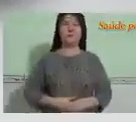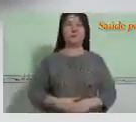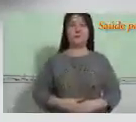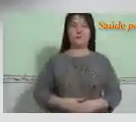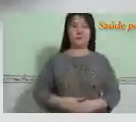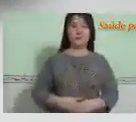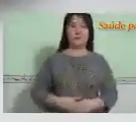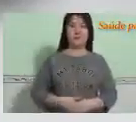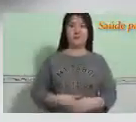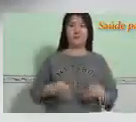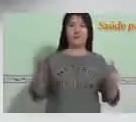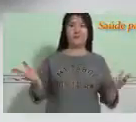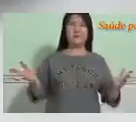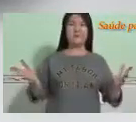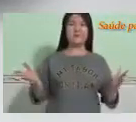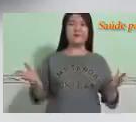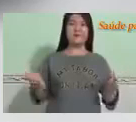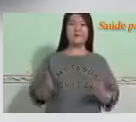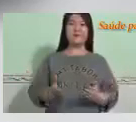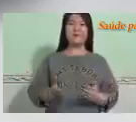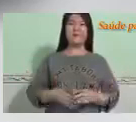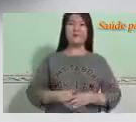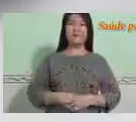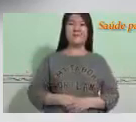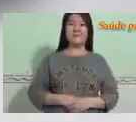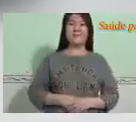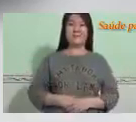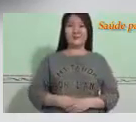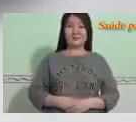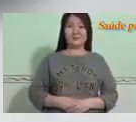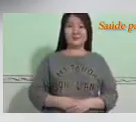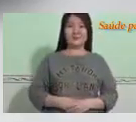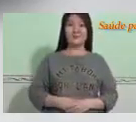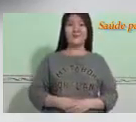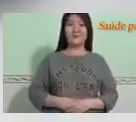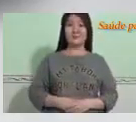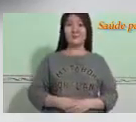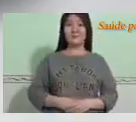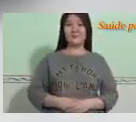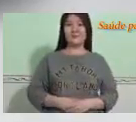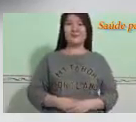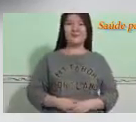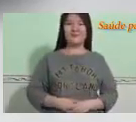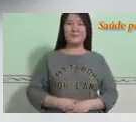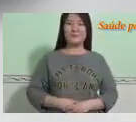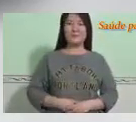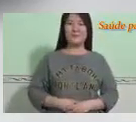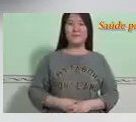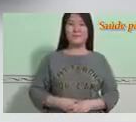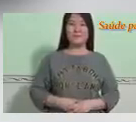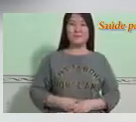S M O T E M P O Q U E F S H A os poros, vírgula, evitando o desenvolvimento de novos